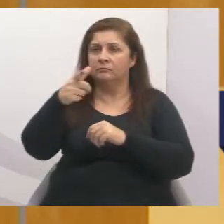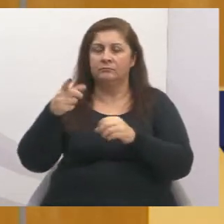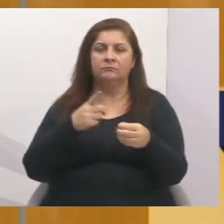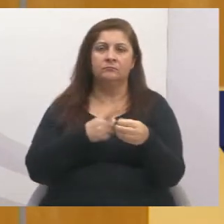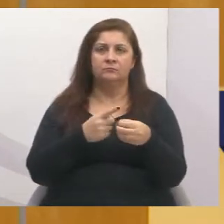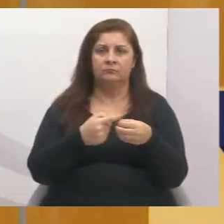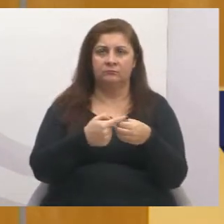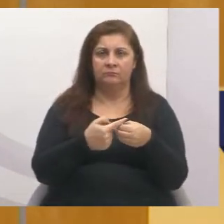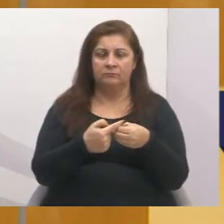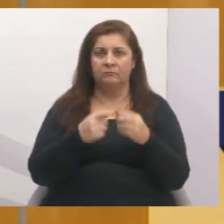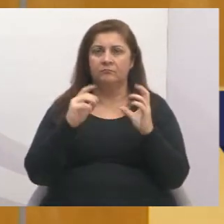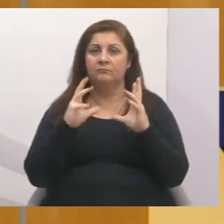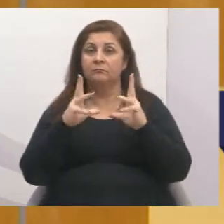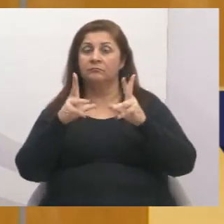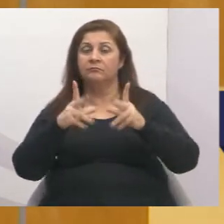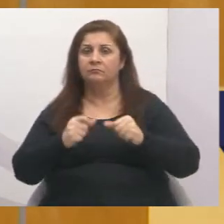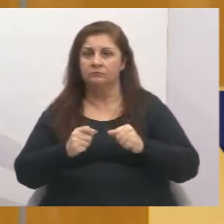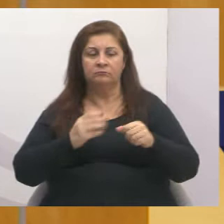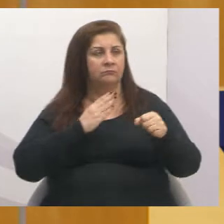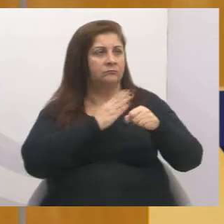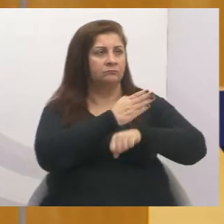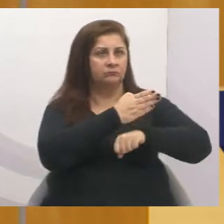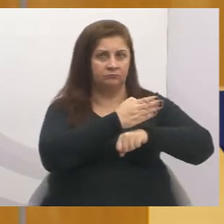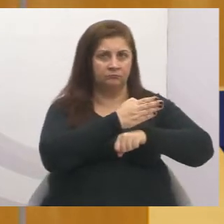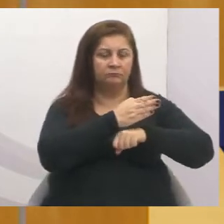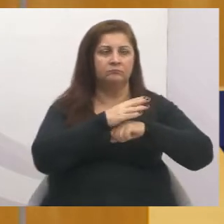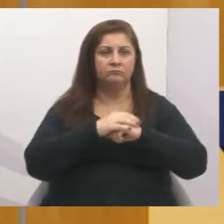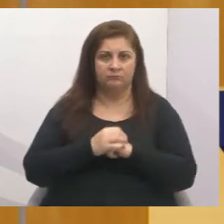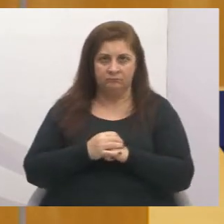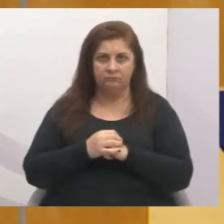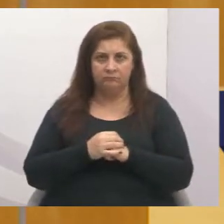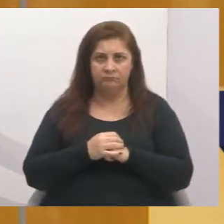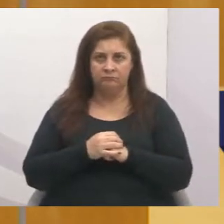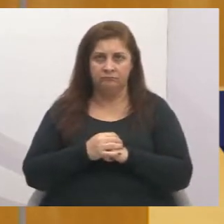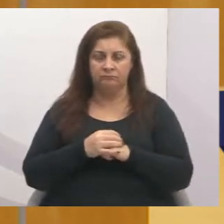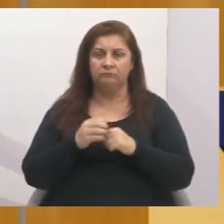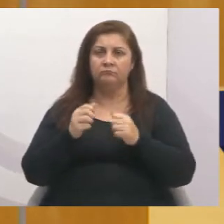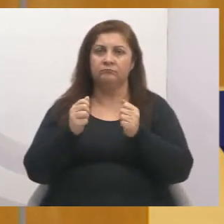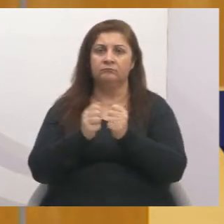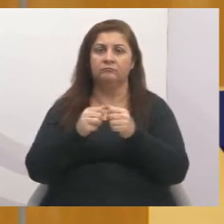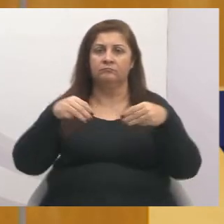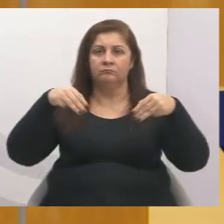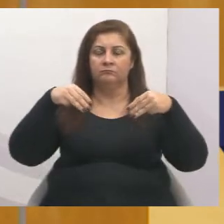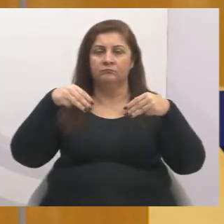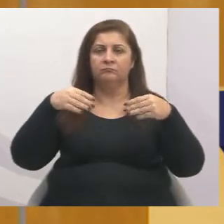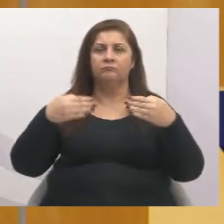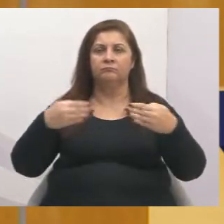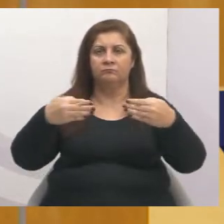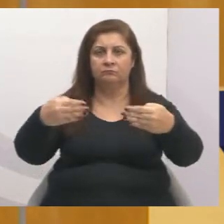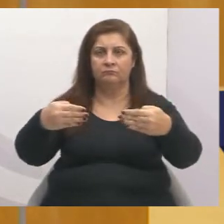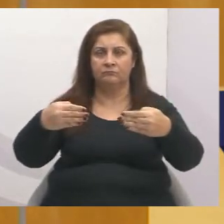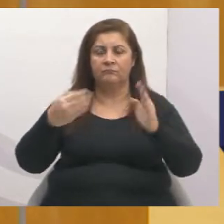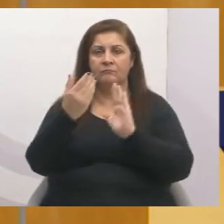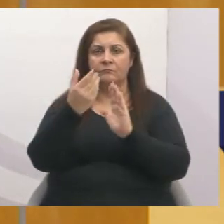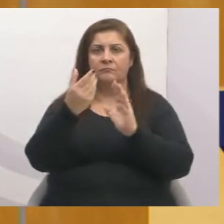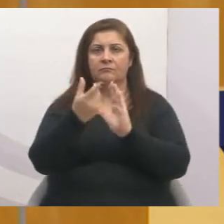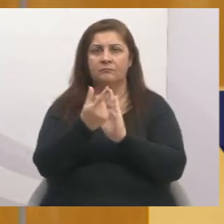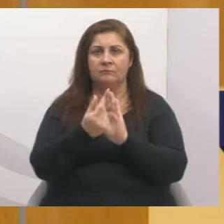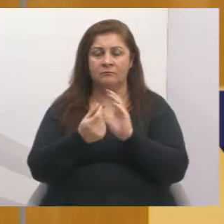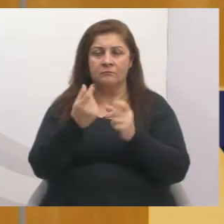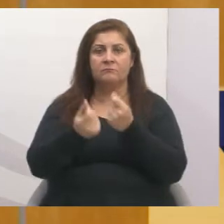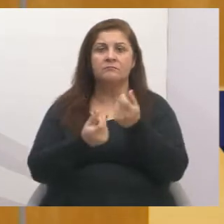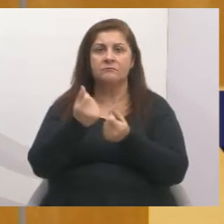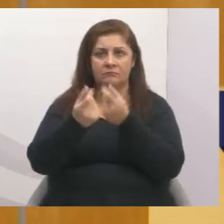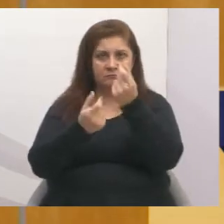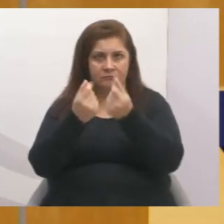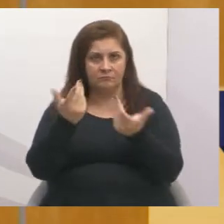E todas aquelas que forem aprovadas no âmbito do Ministério da Economia e que implicarem em redução de ônus para